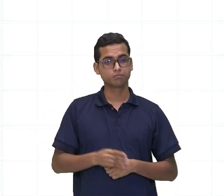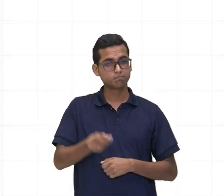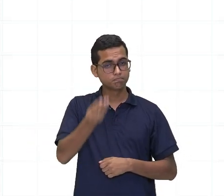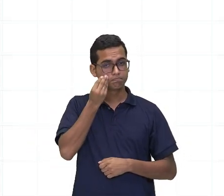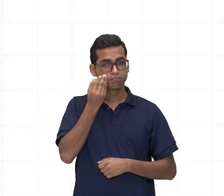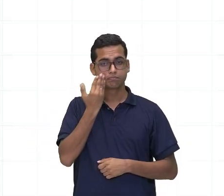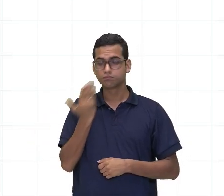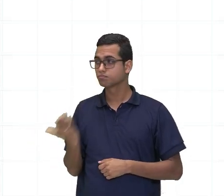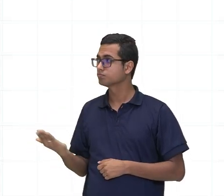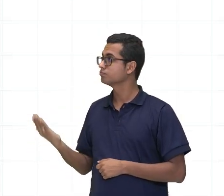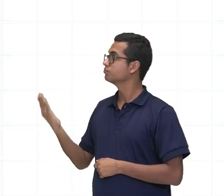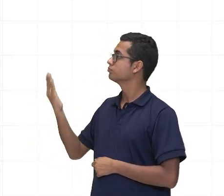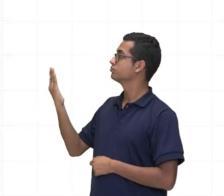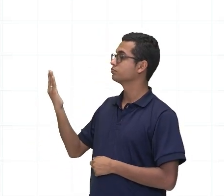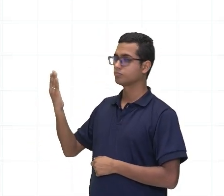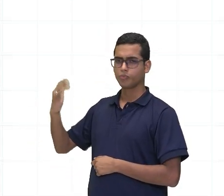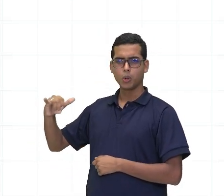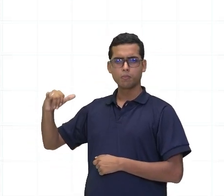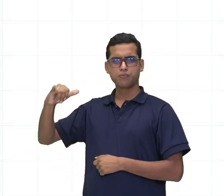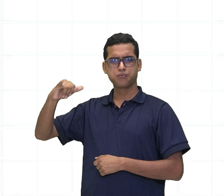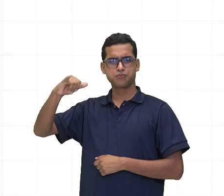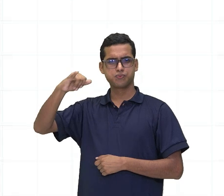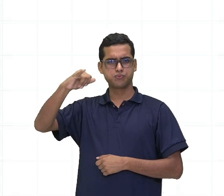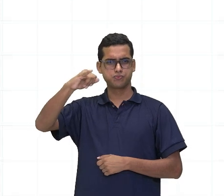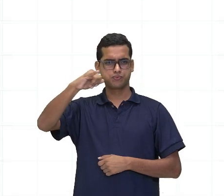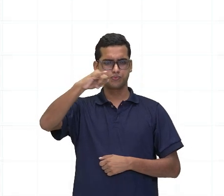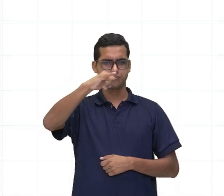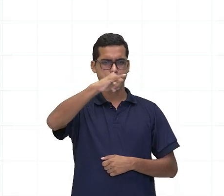um avião, certo? Os aviões, eles